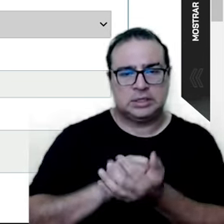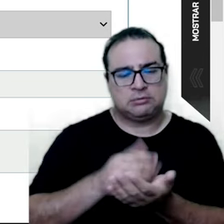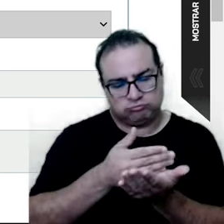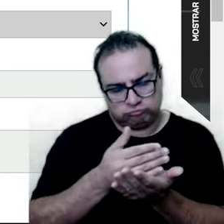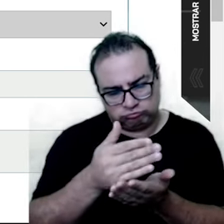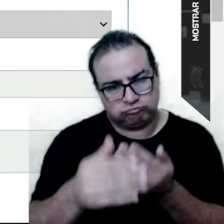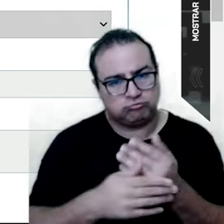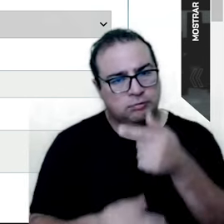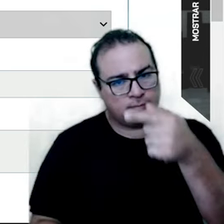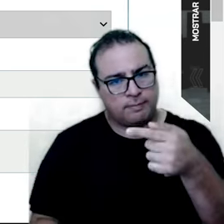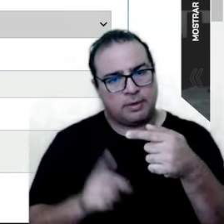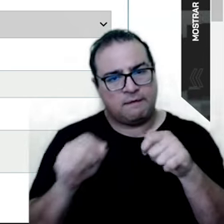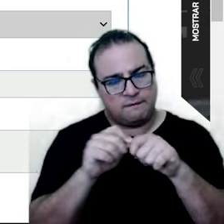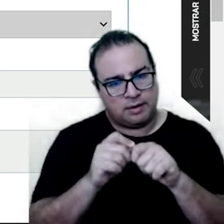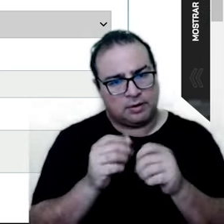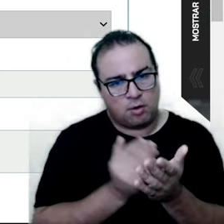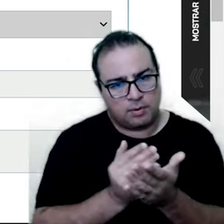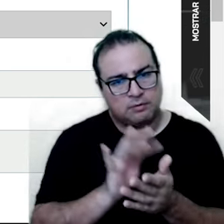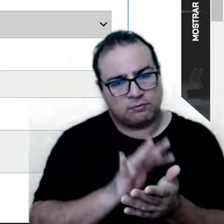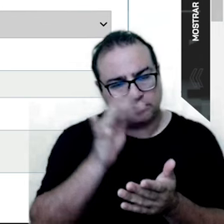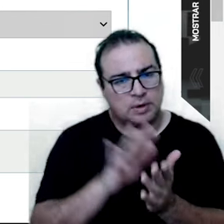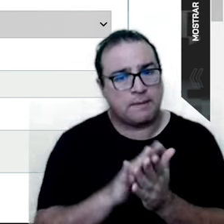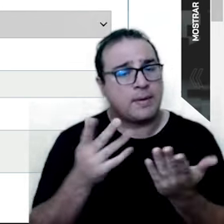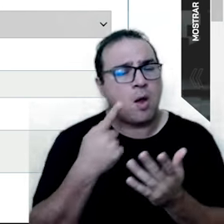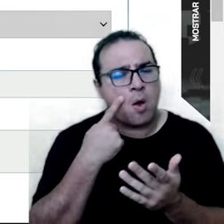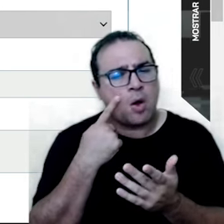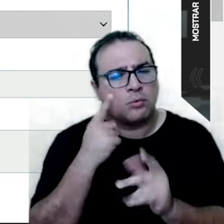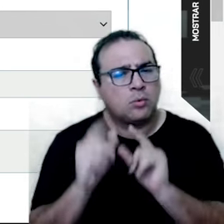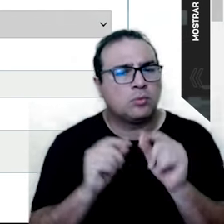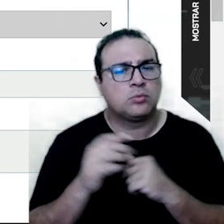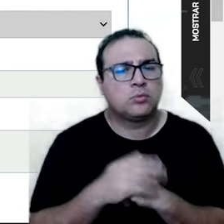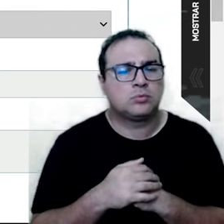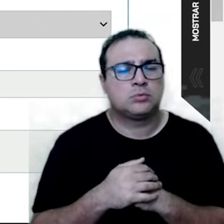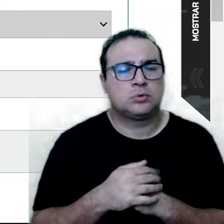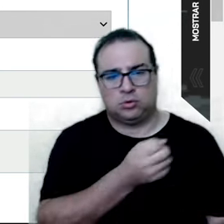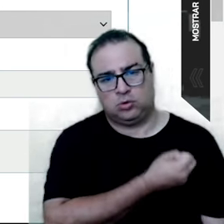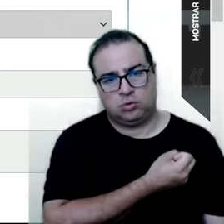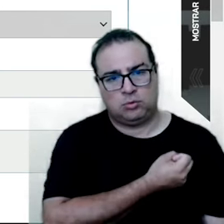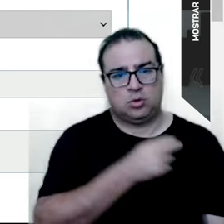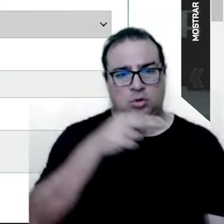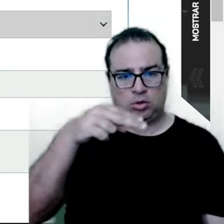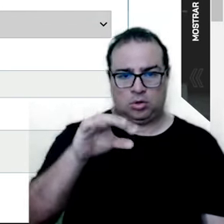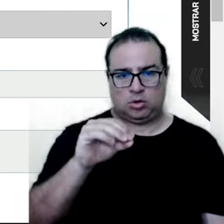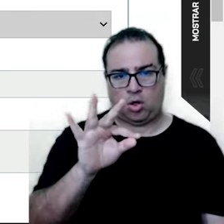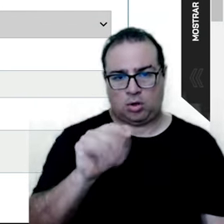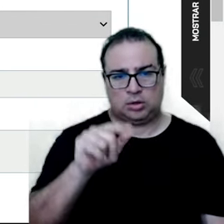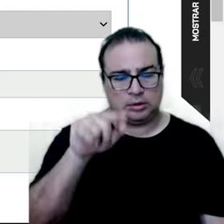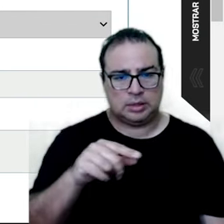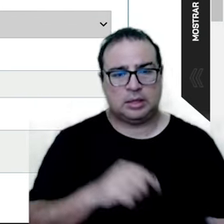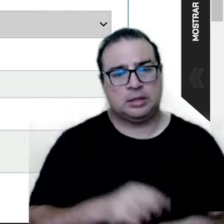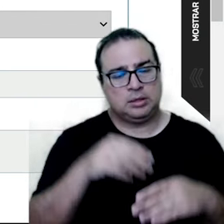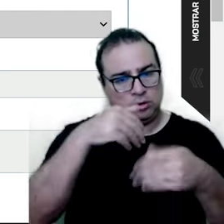na né lá vai lá pra frente mas repara né pessoal o número da nota fica aqui o